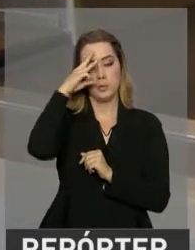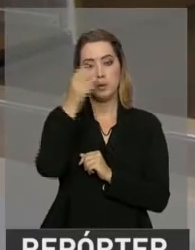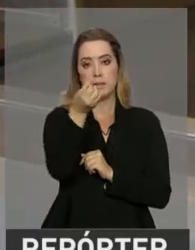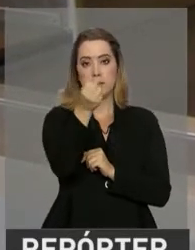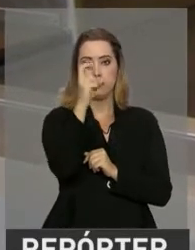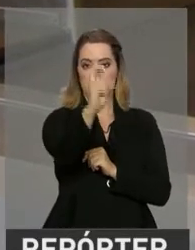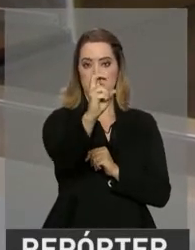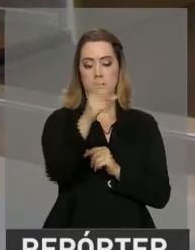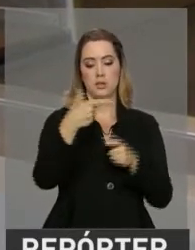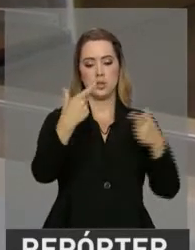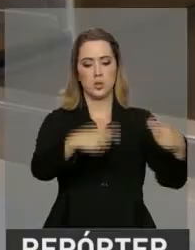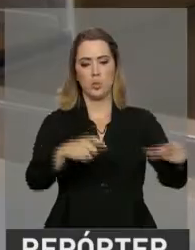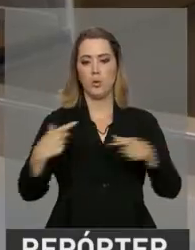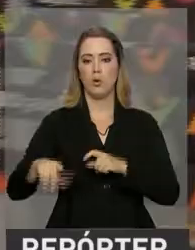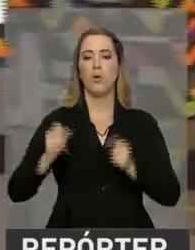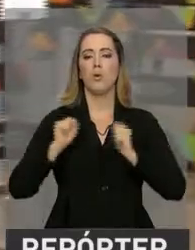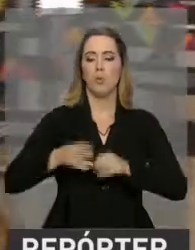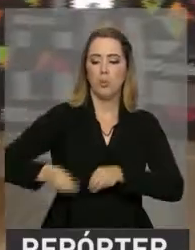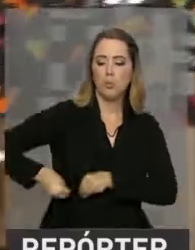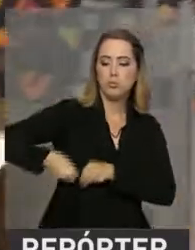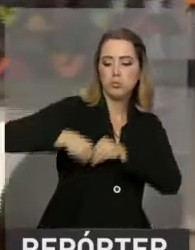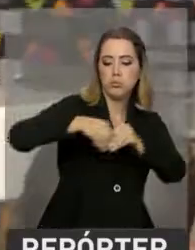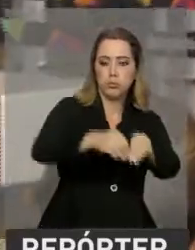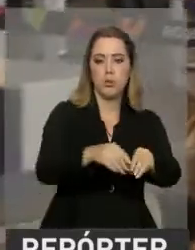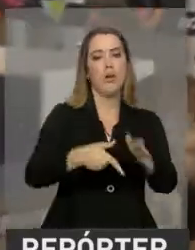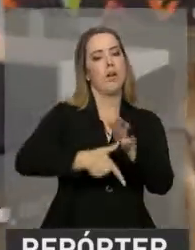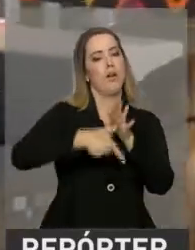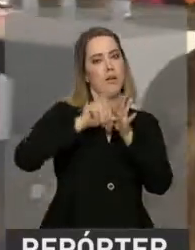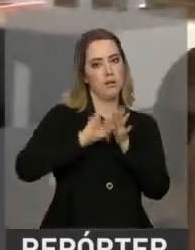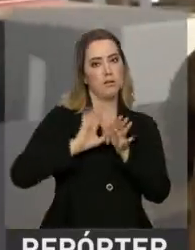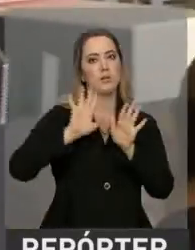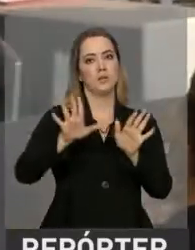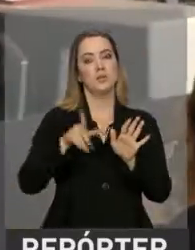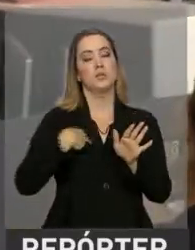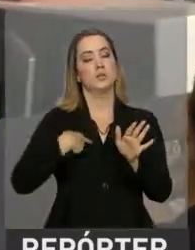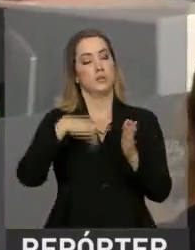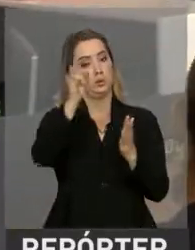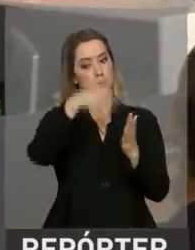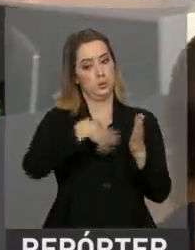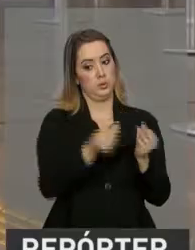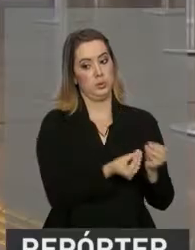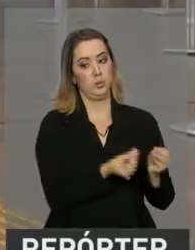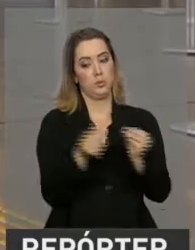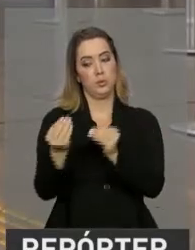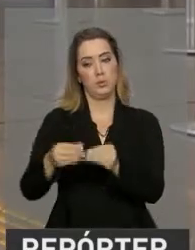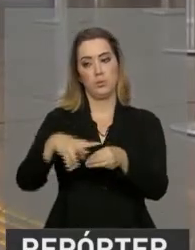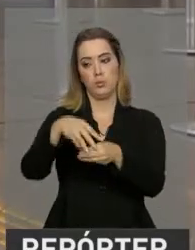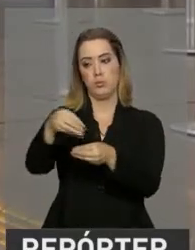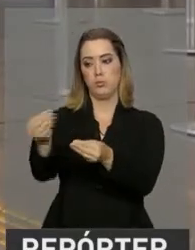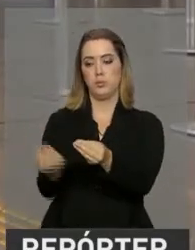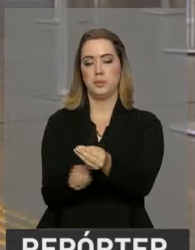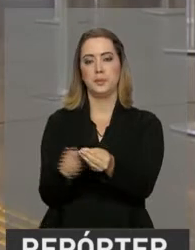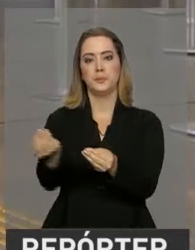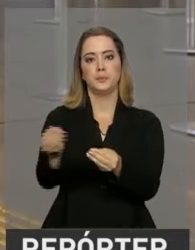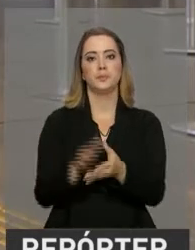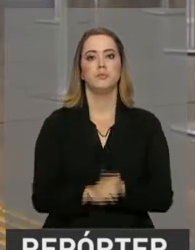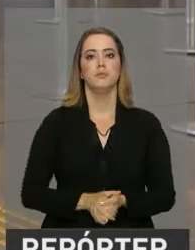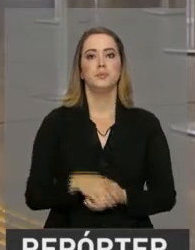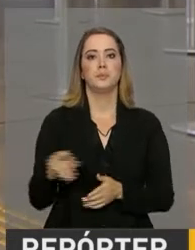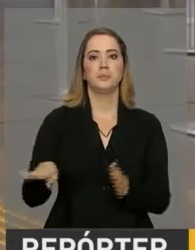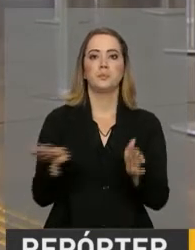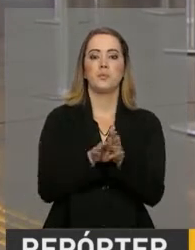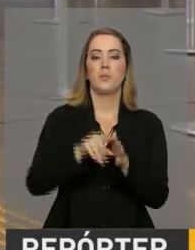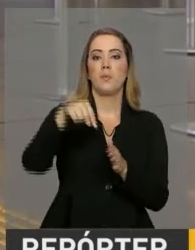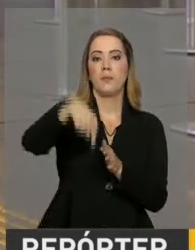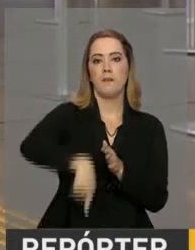onde eles podem despachar a bagagem com antecedência e emitir o cartão de embarque e quando eles chegarem aqui com o chequim já